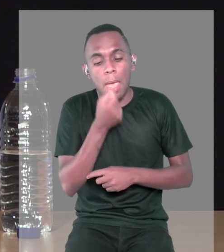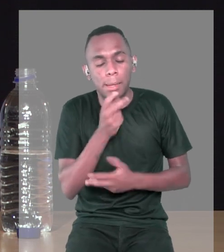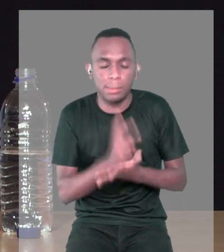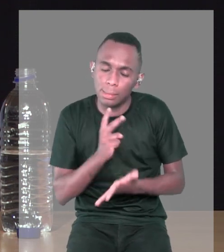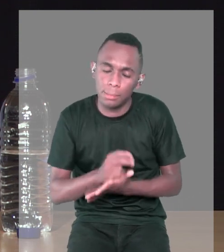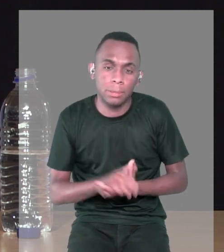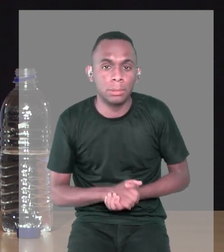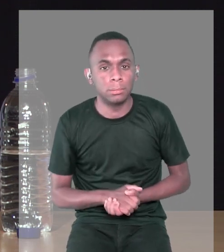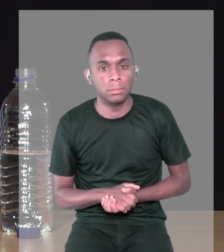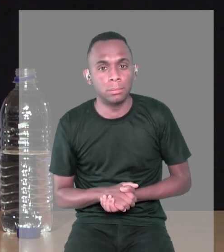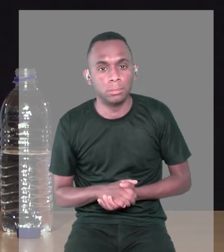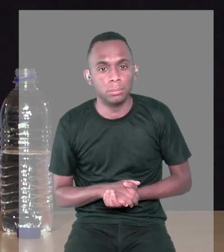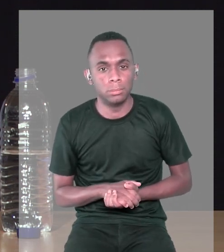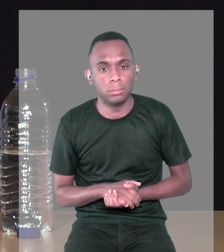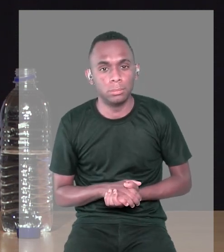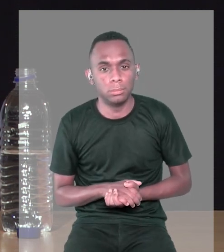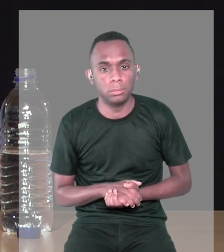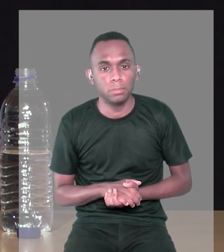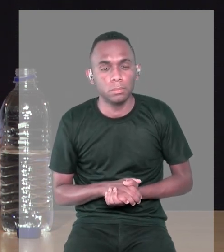de medicamentos.